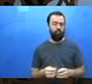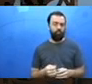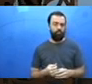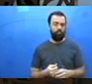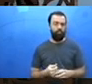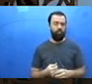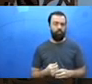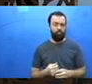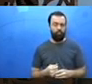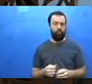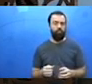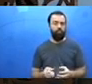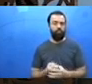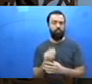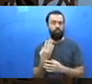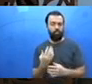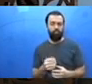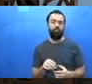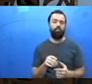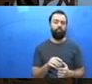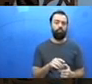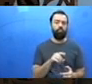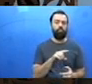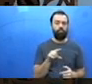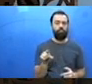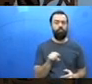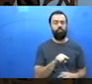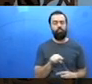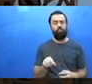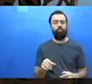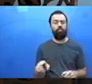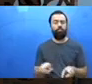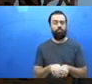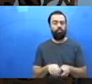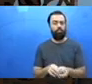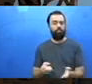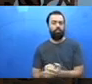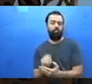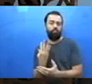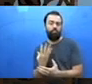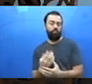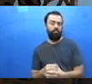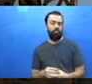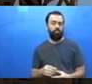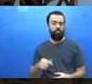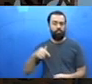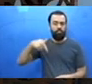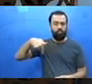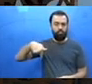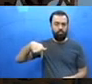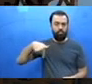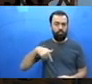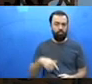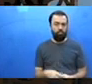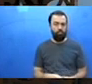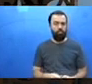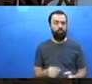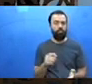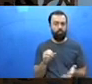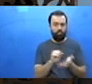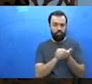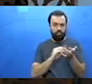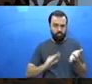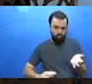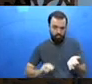números inteiros e com as divisões, os números racionais. Isso. Tem as